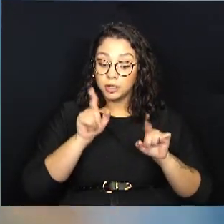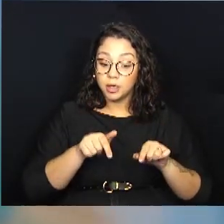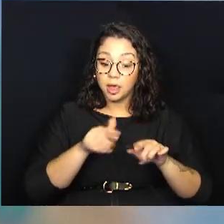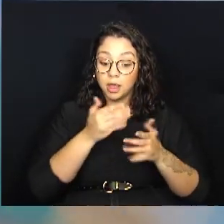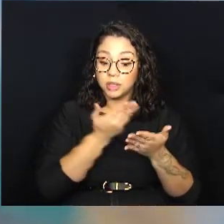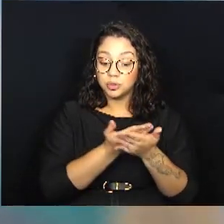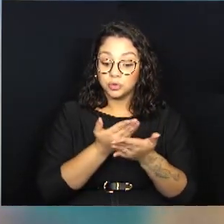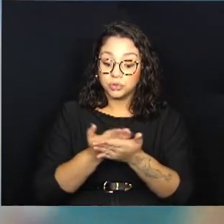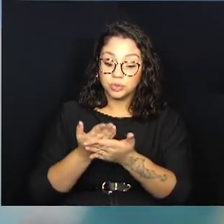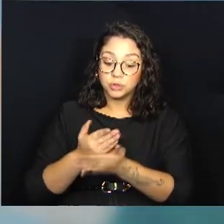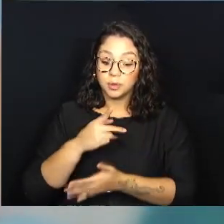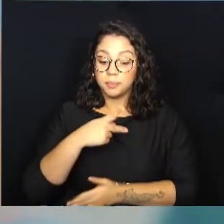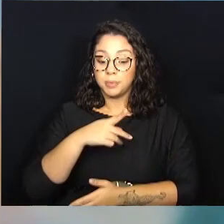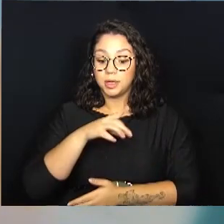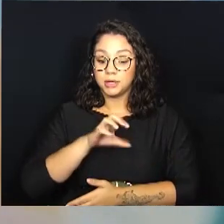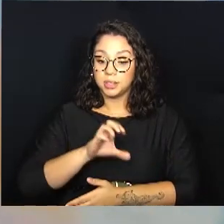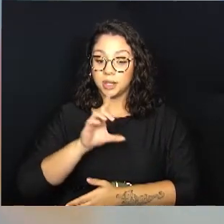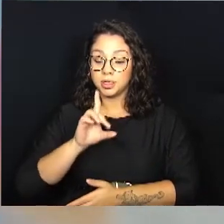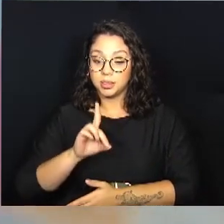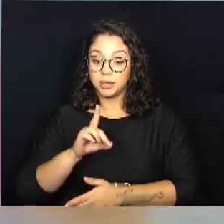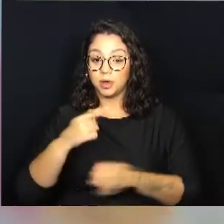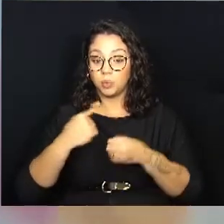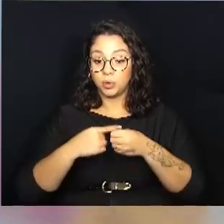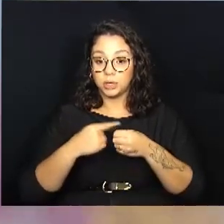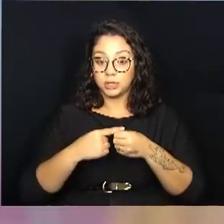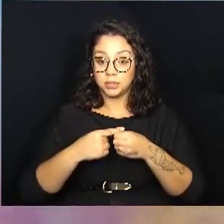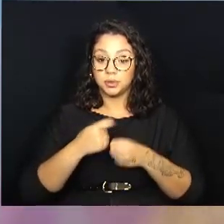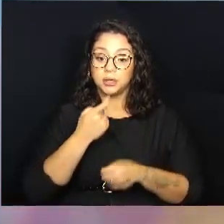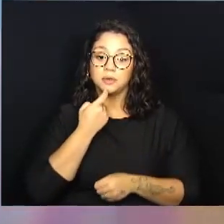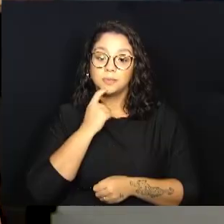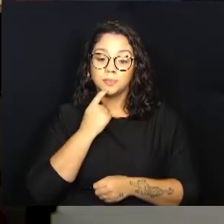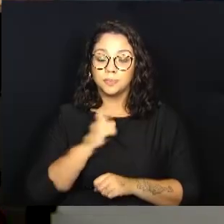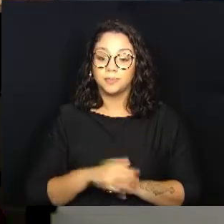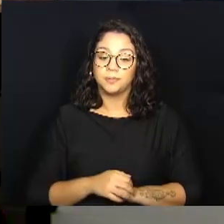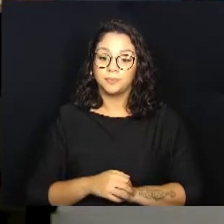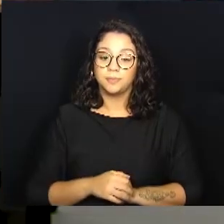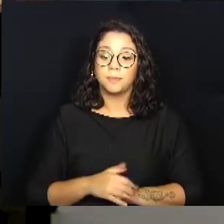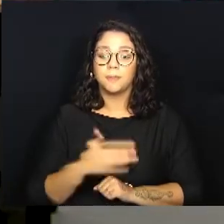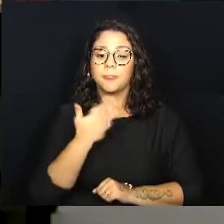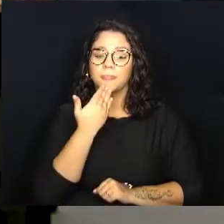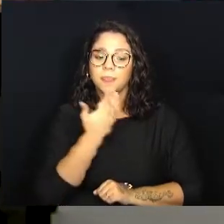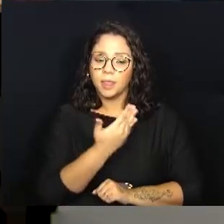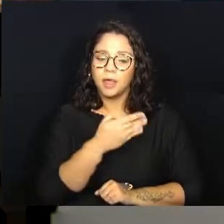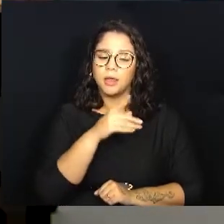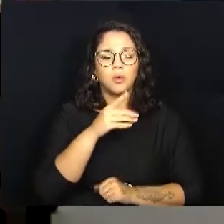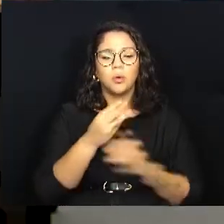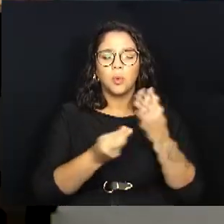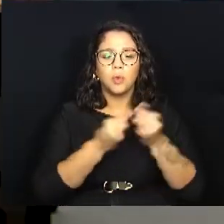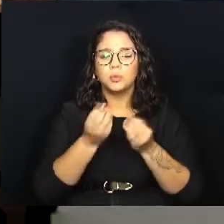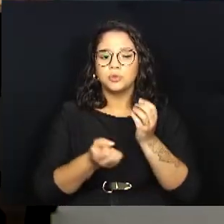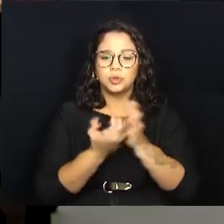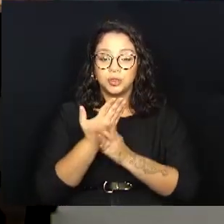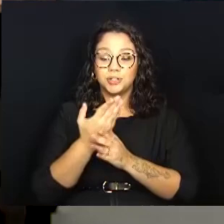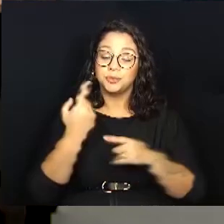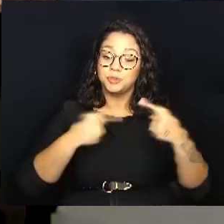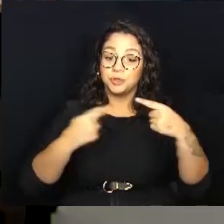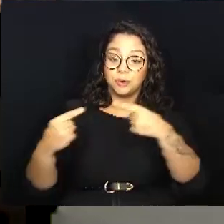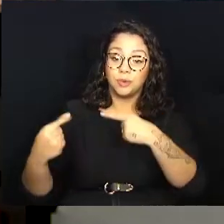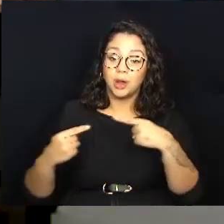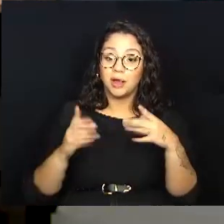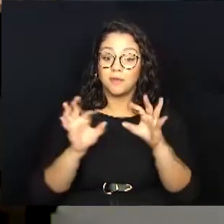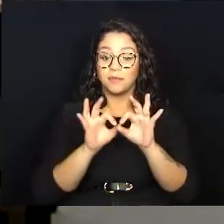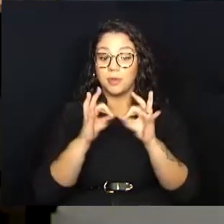que assiste os estudantes PCDs no município de Campinas. Esse requerimento, na verdade, partiu do diálogo